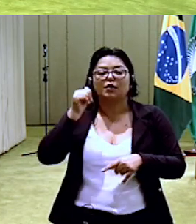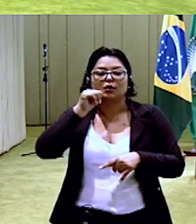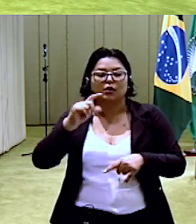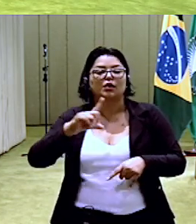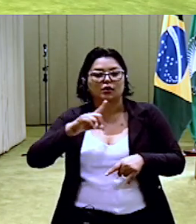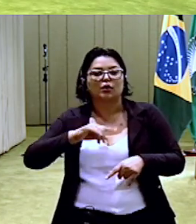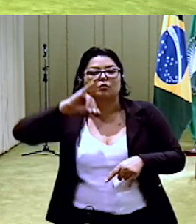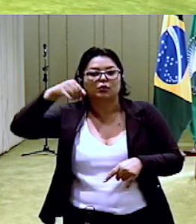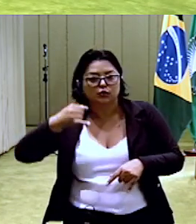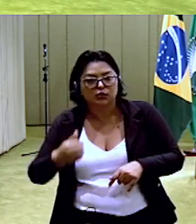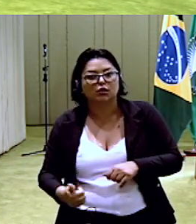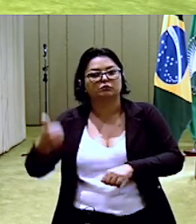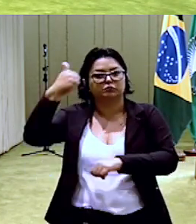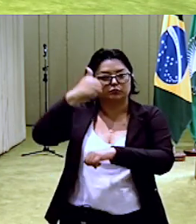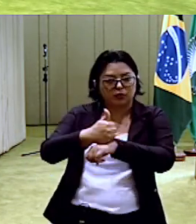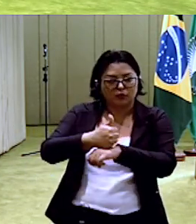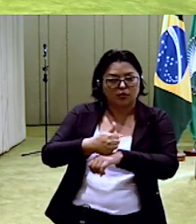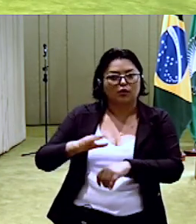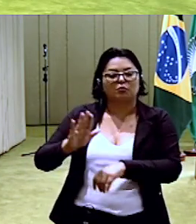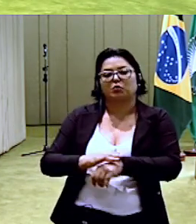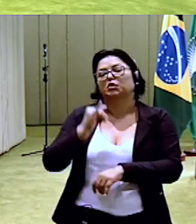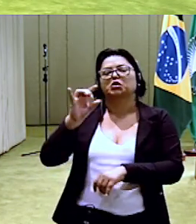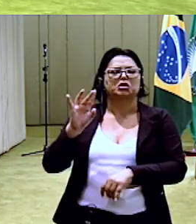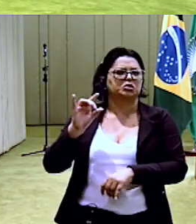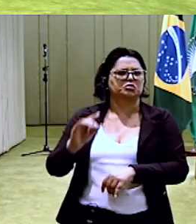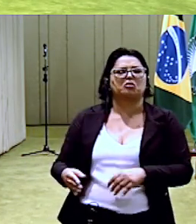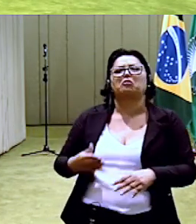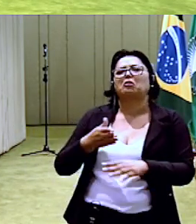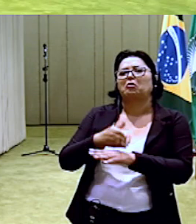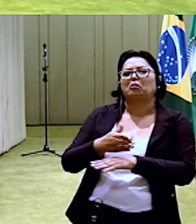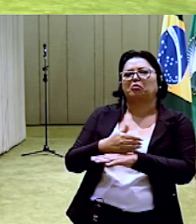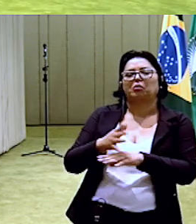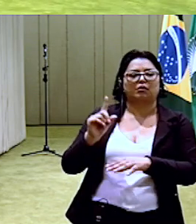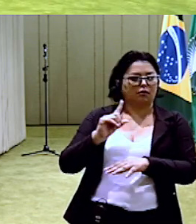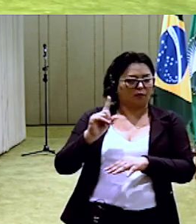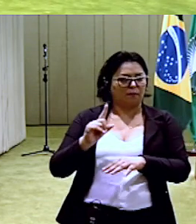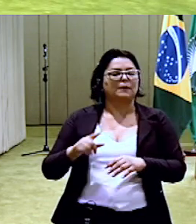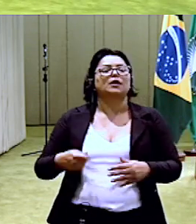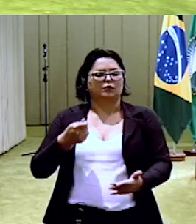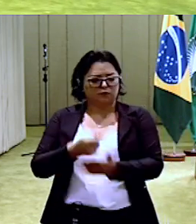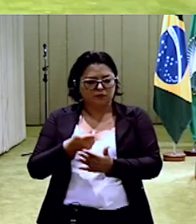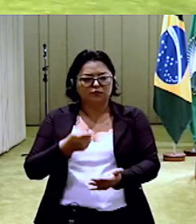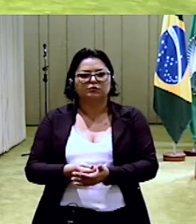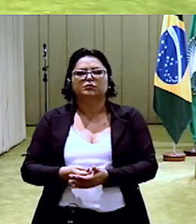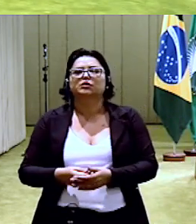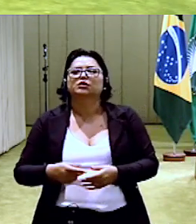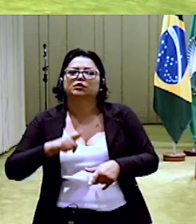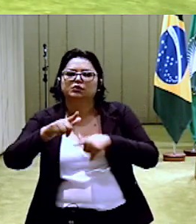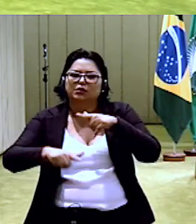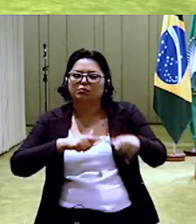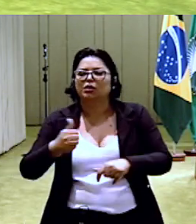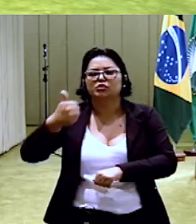mais posições importantes, não se trata só de representações, mas para dar as funções efetivas, executivas